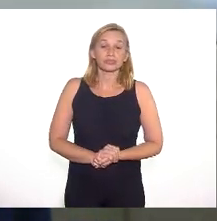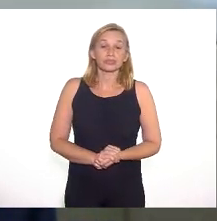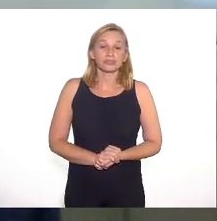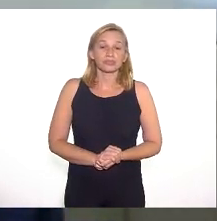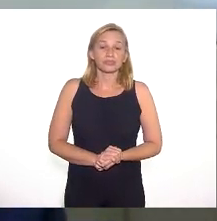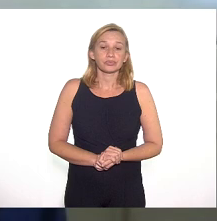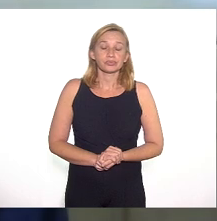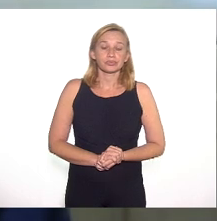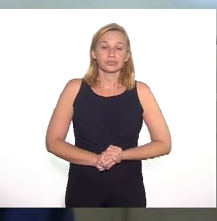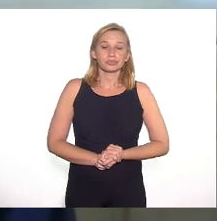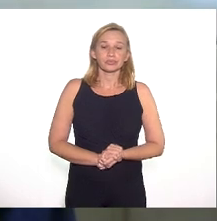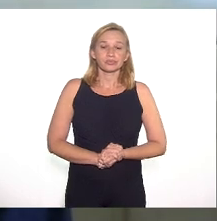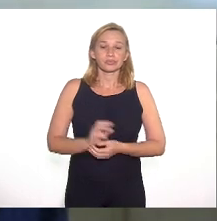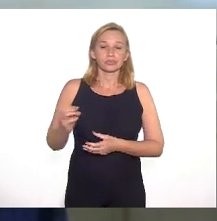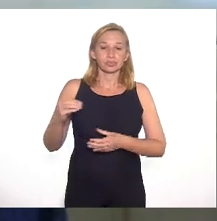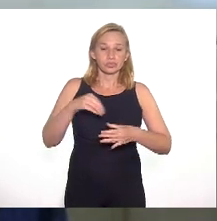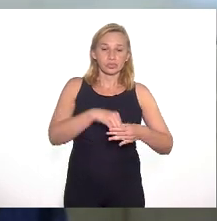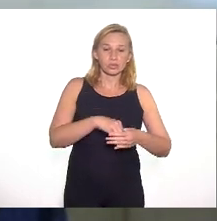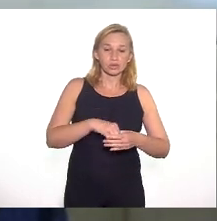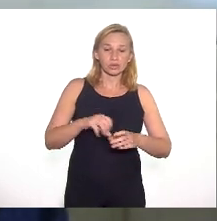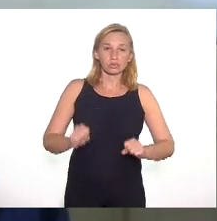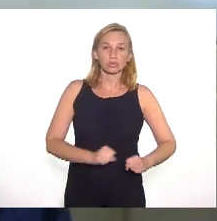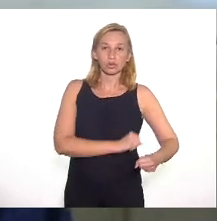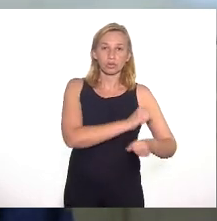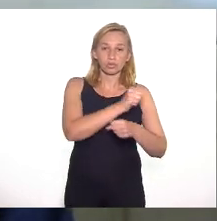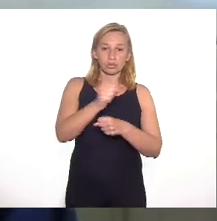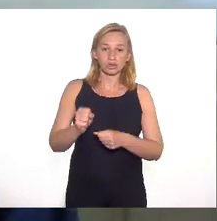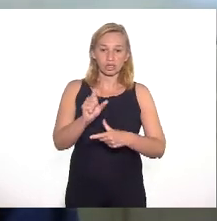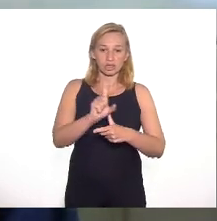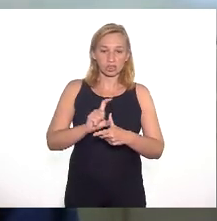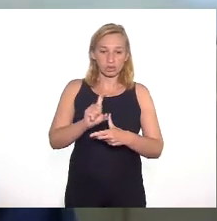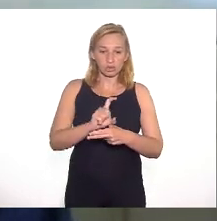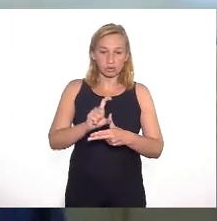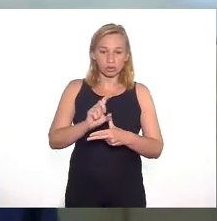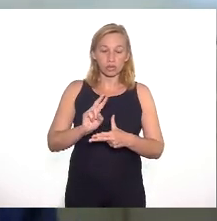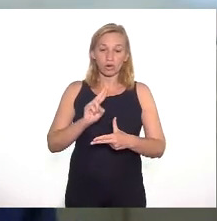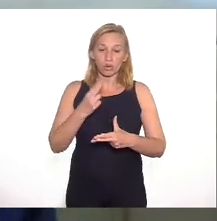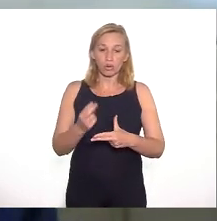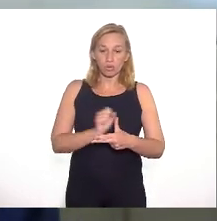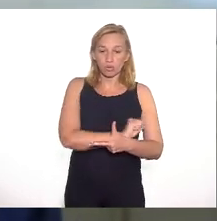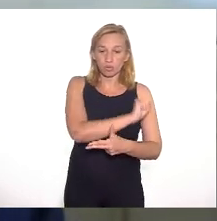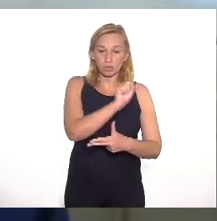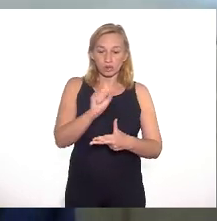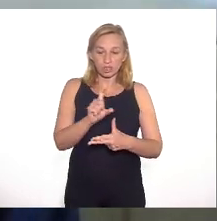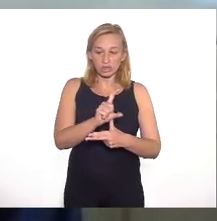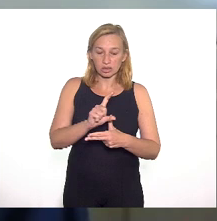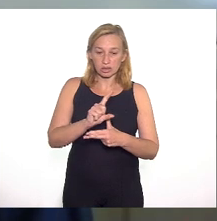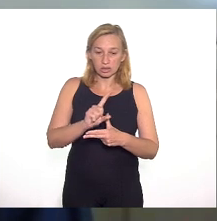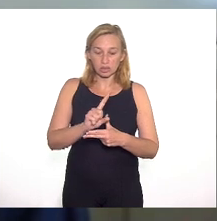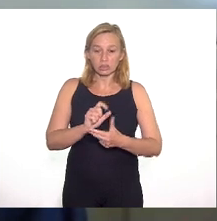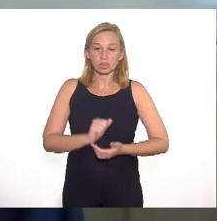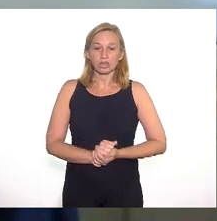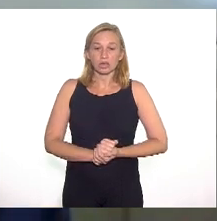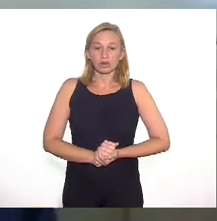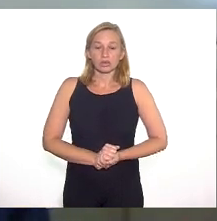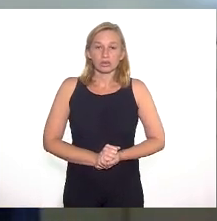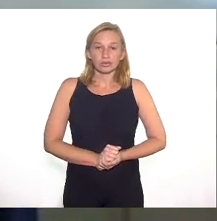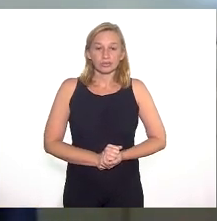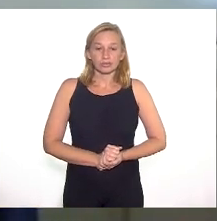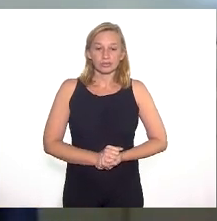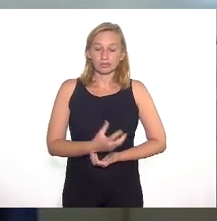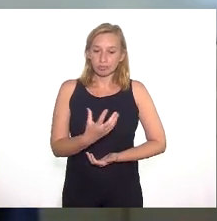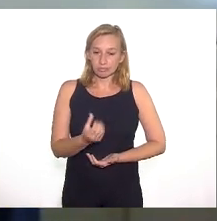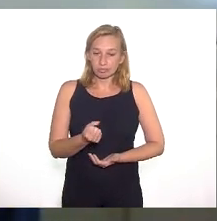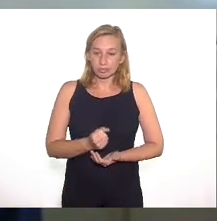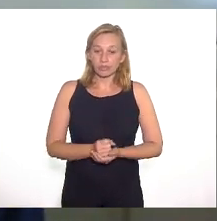fosse gerido pelo Poder Executivo ou o Poder Executivo o licitasse, mas desde